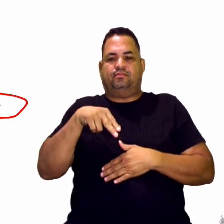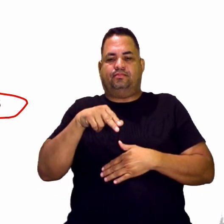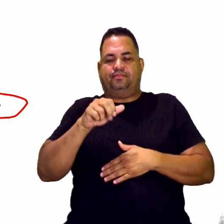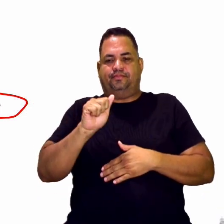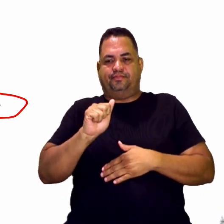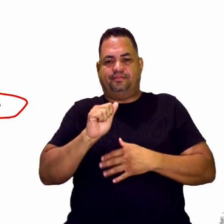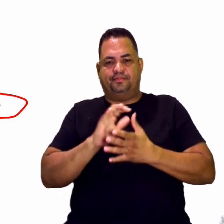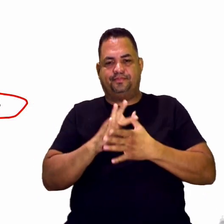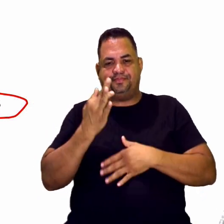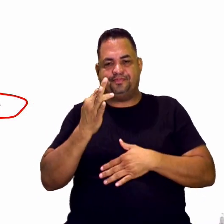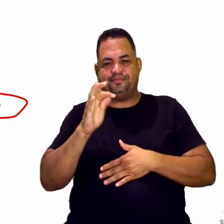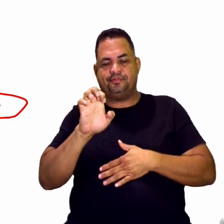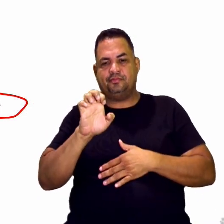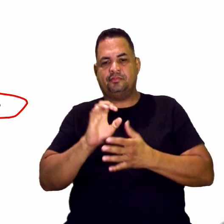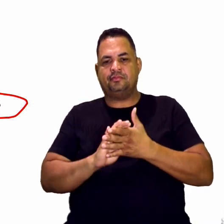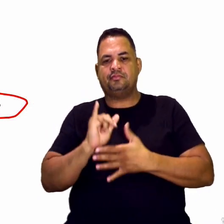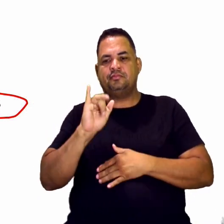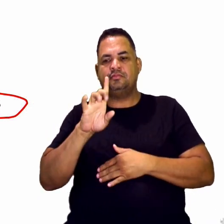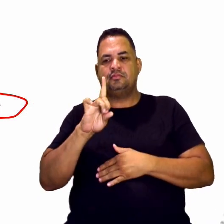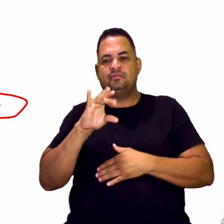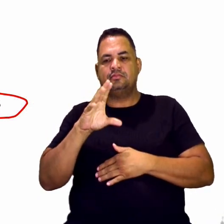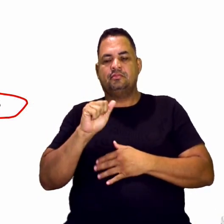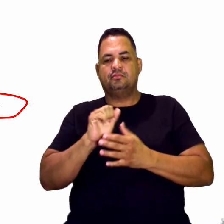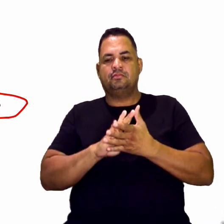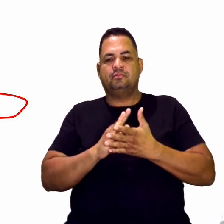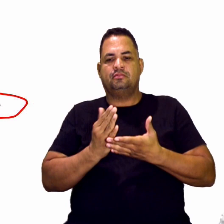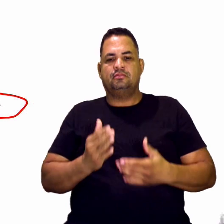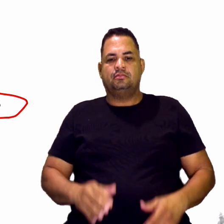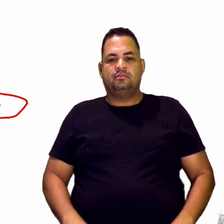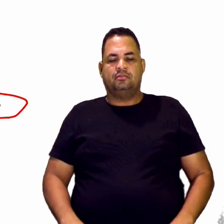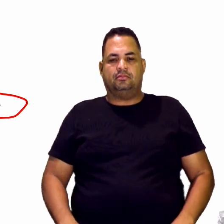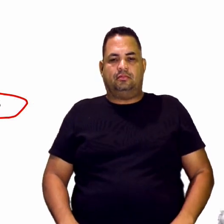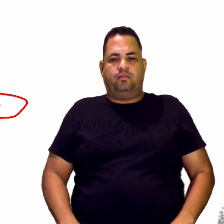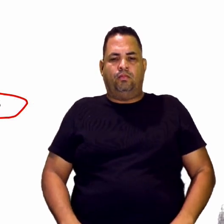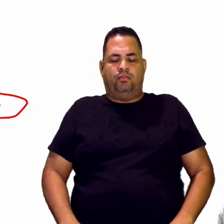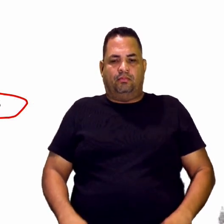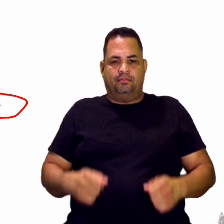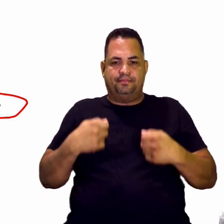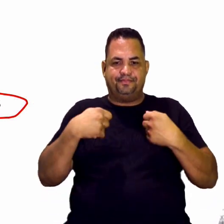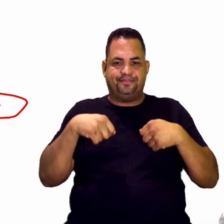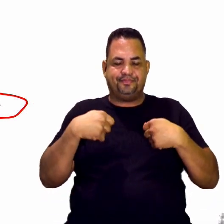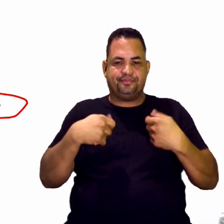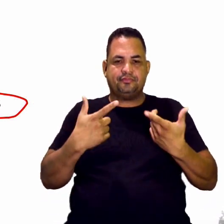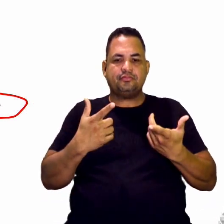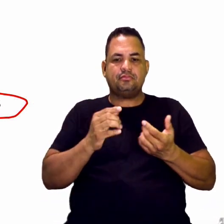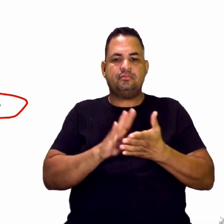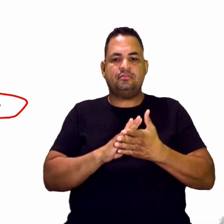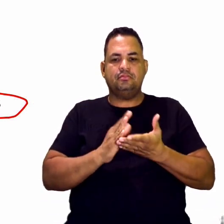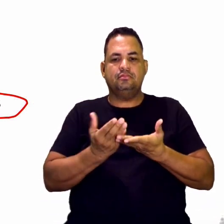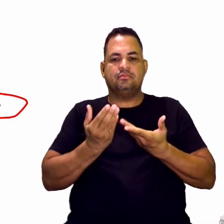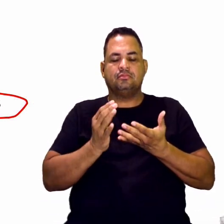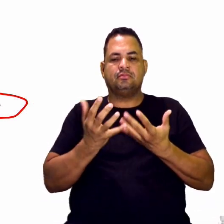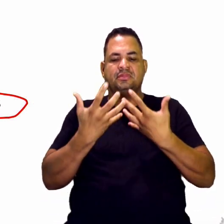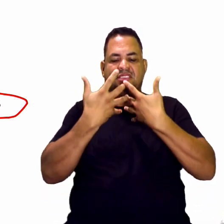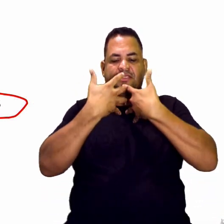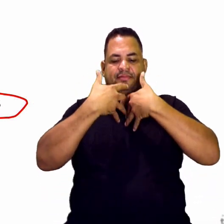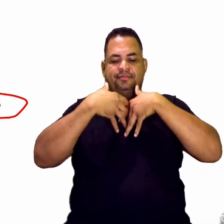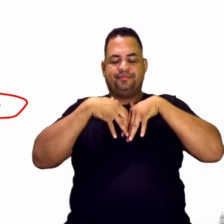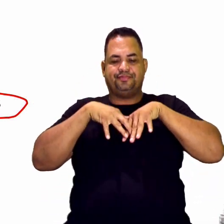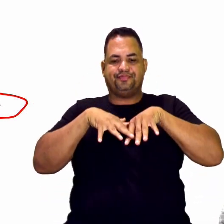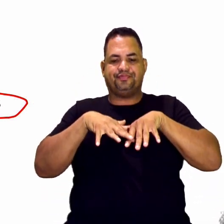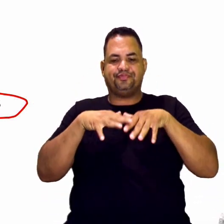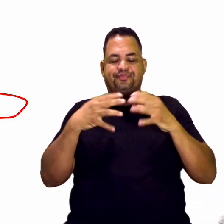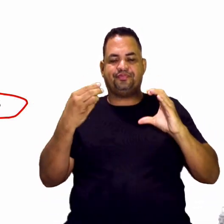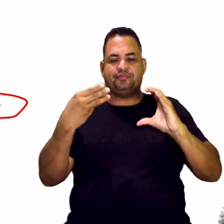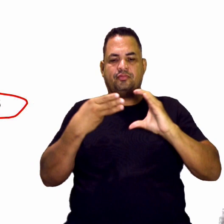potássio, ferro, iodo, tudo isso são sais minerais necessários para o metabolismo